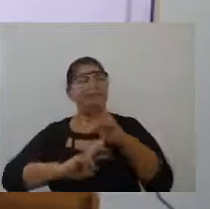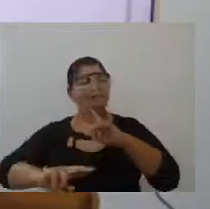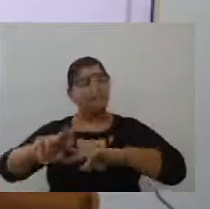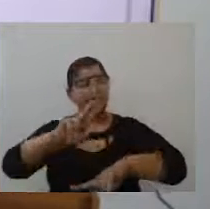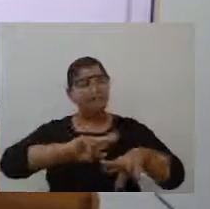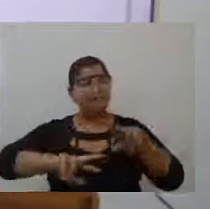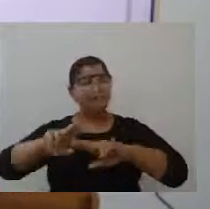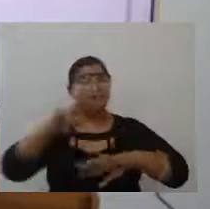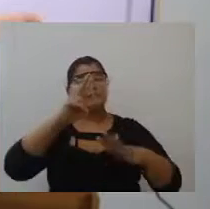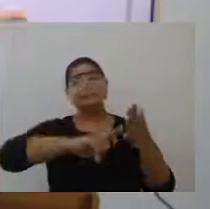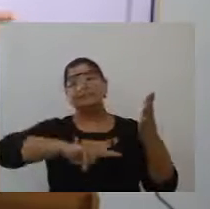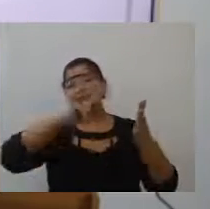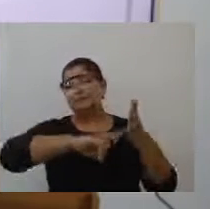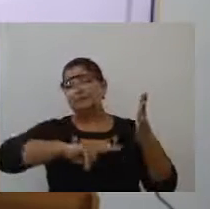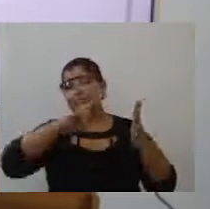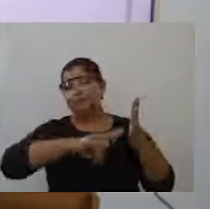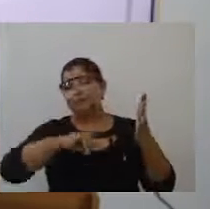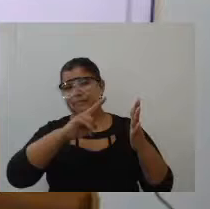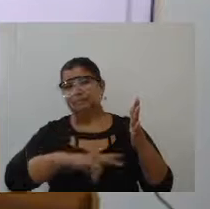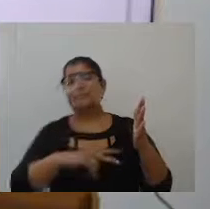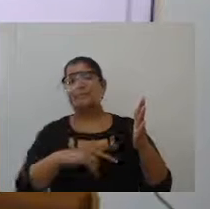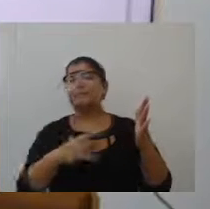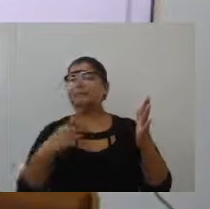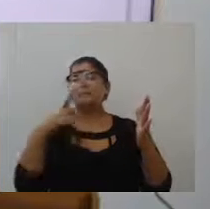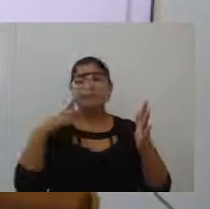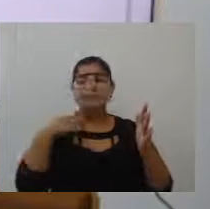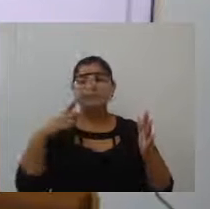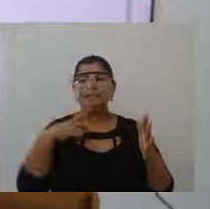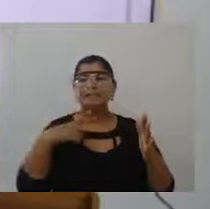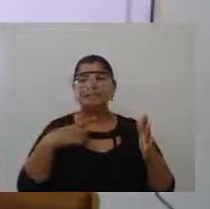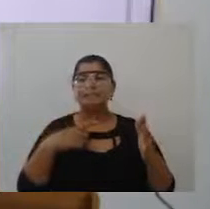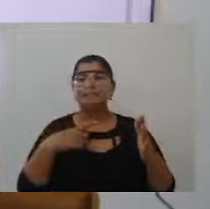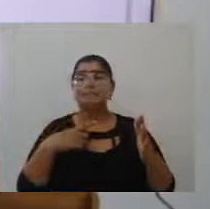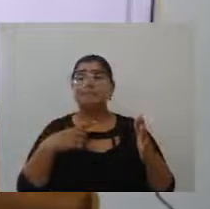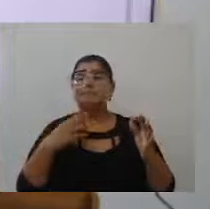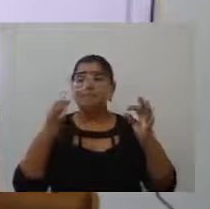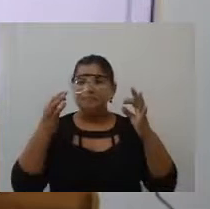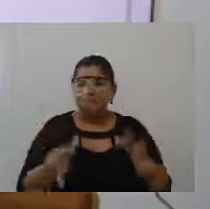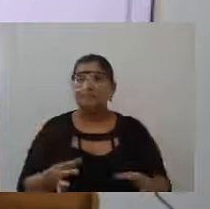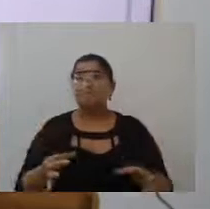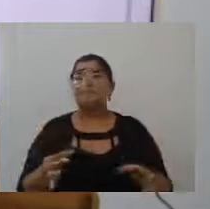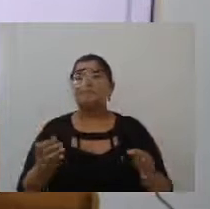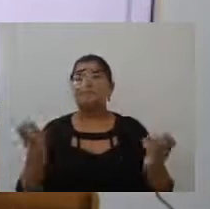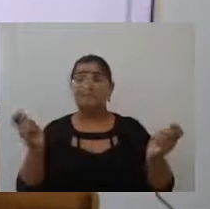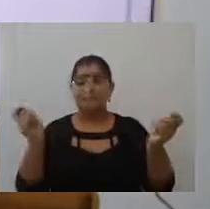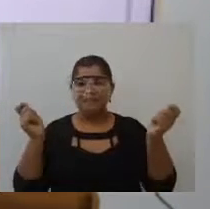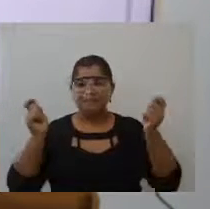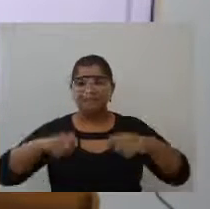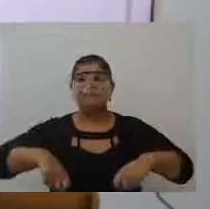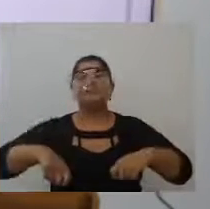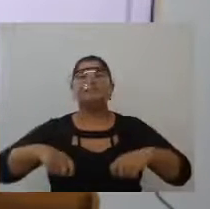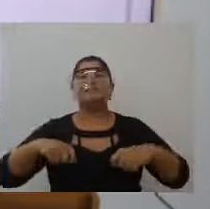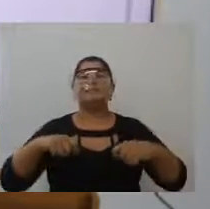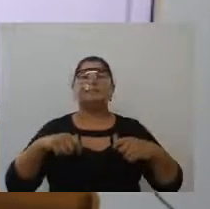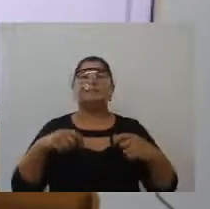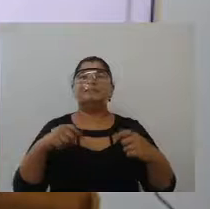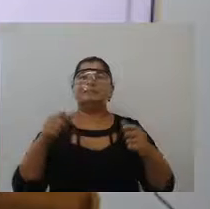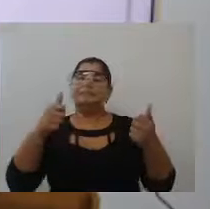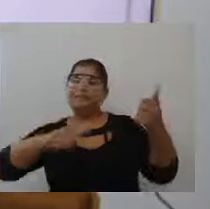digo os leitores de uma maneira geral. Será que nós estamos realmente capazes, somos capazes hoje em dia